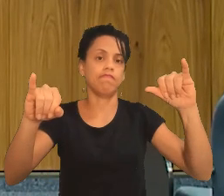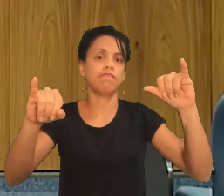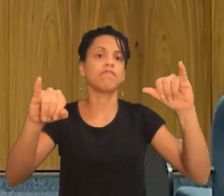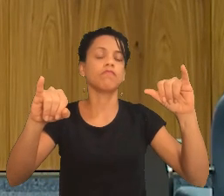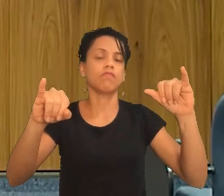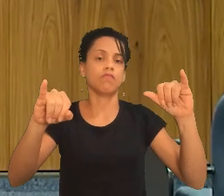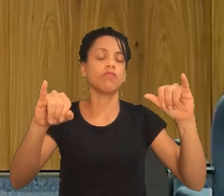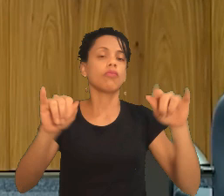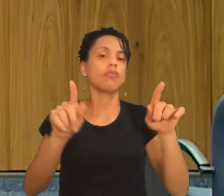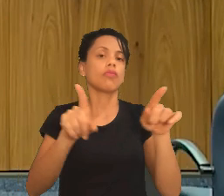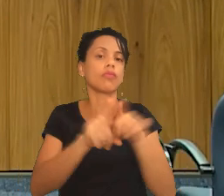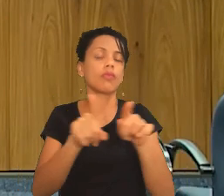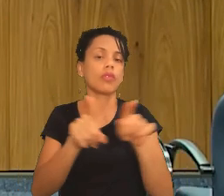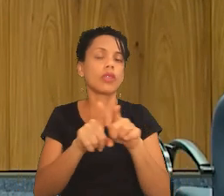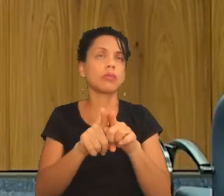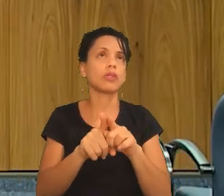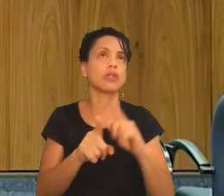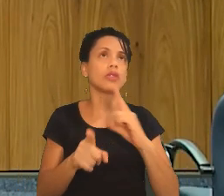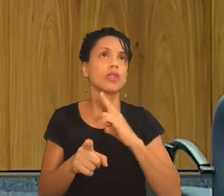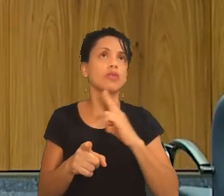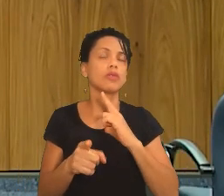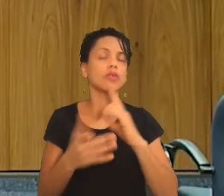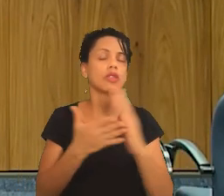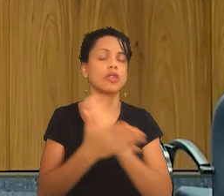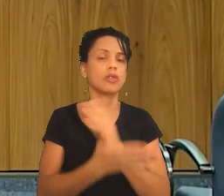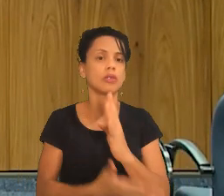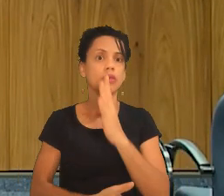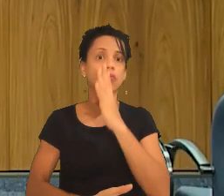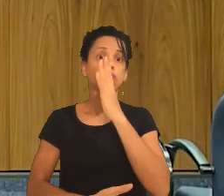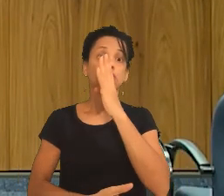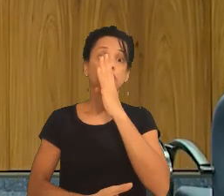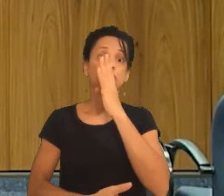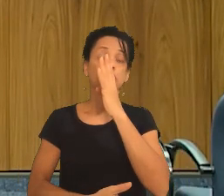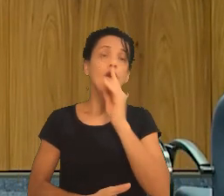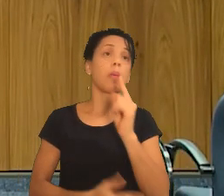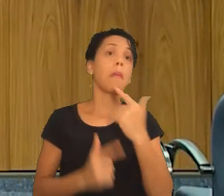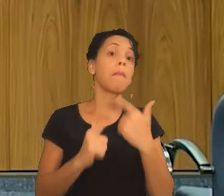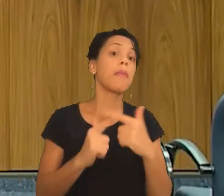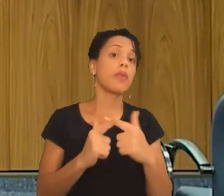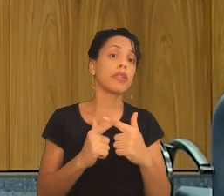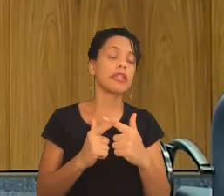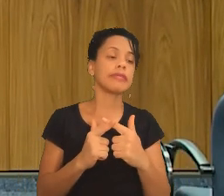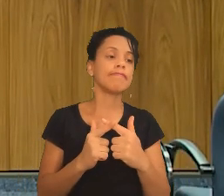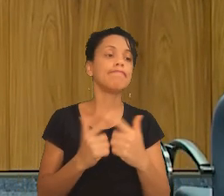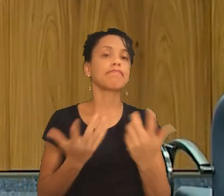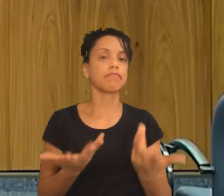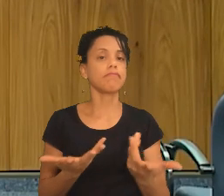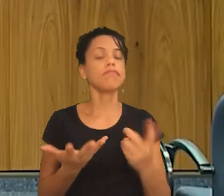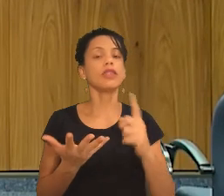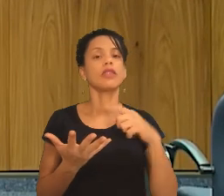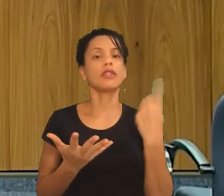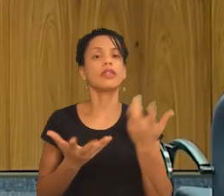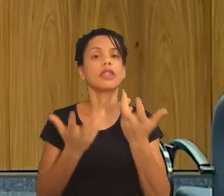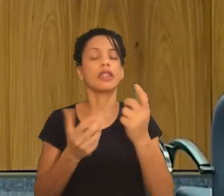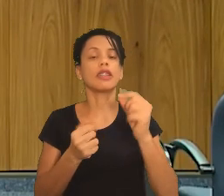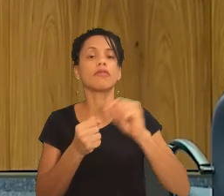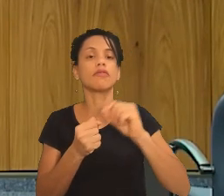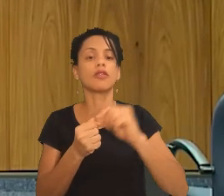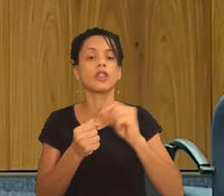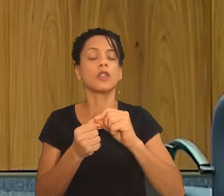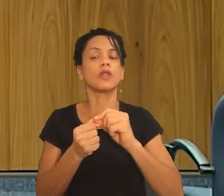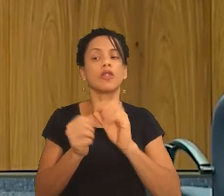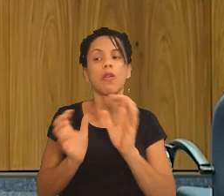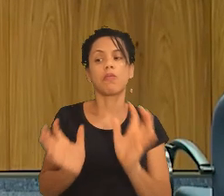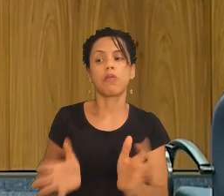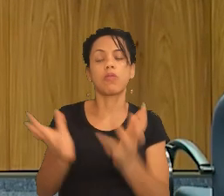um caso que a gente ficou um pouco perplexo é que a gente quis fazer aquele ação de impulsionamento no